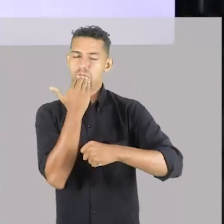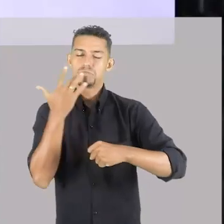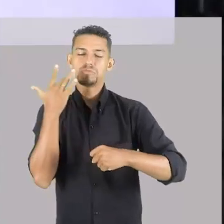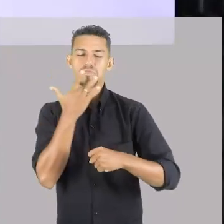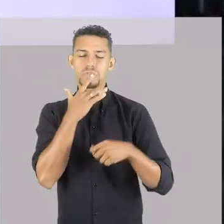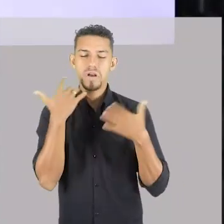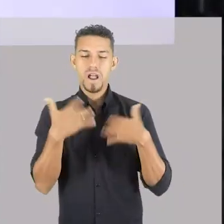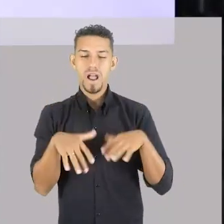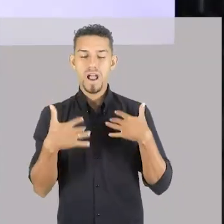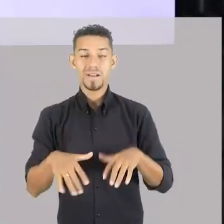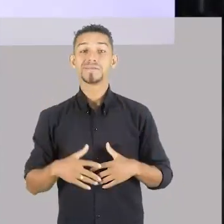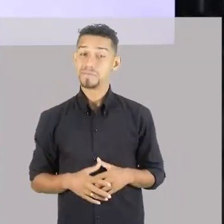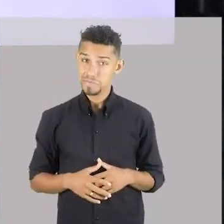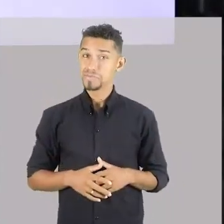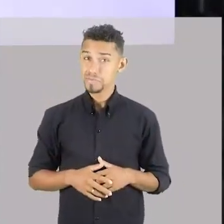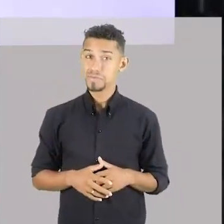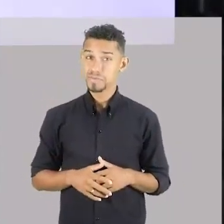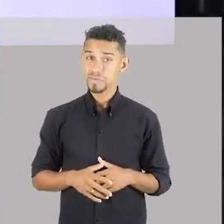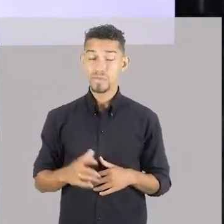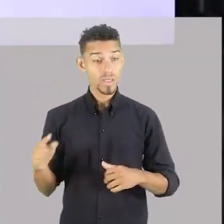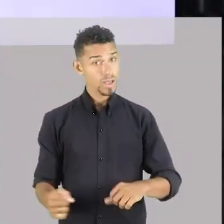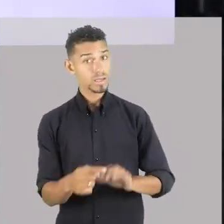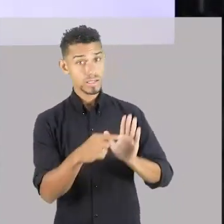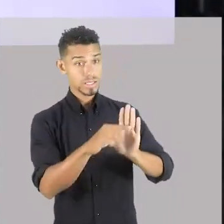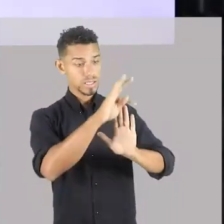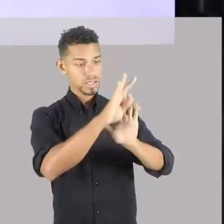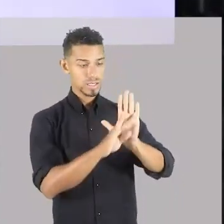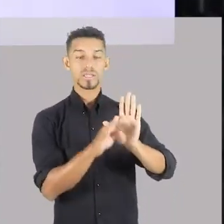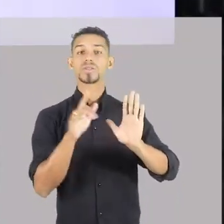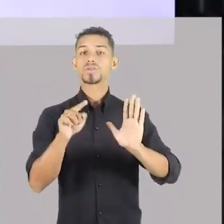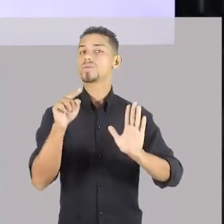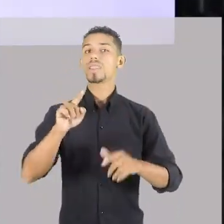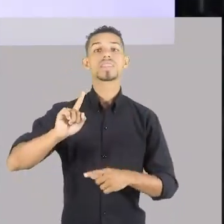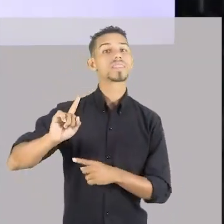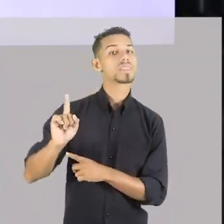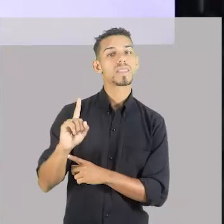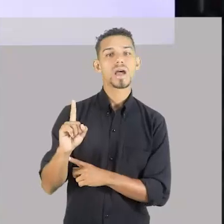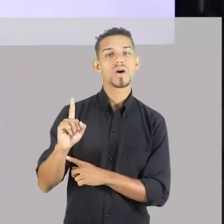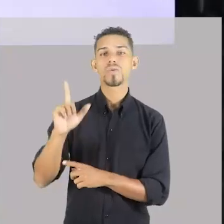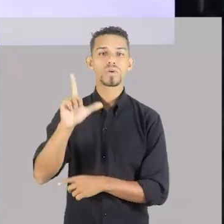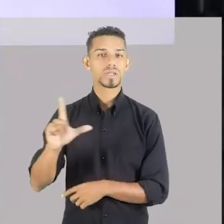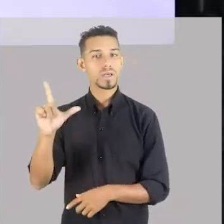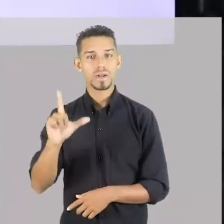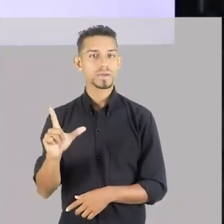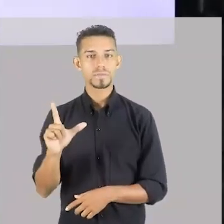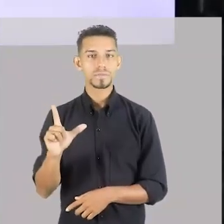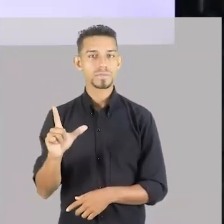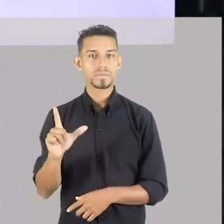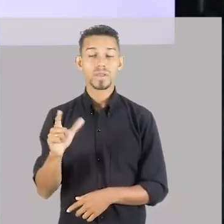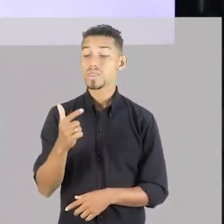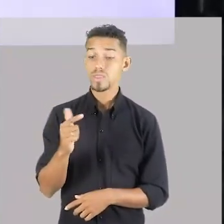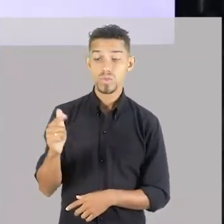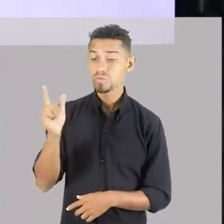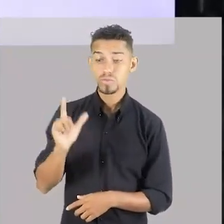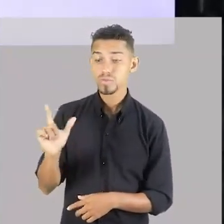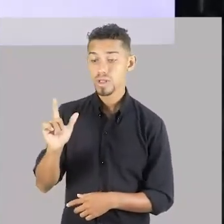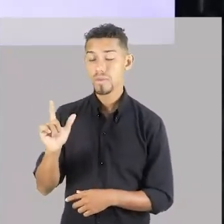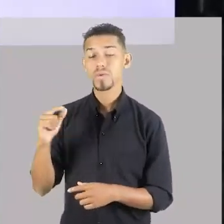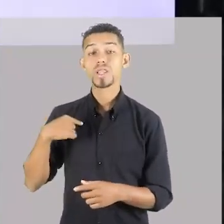aquela receita, certo? Esse texto ele é chamado de texto não literário. Por quê? Porque eu tenho